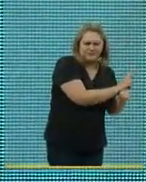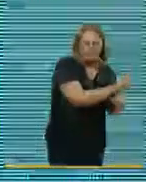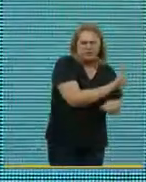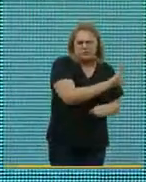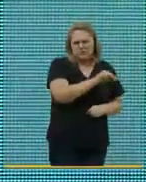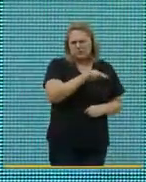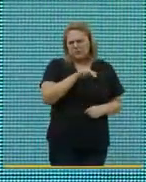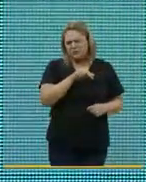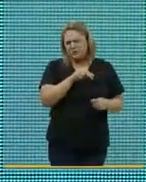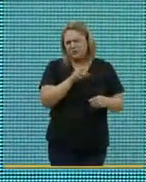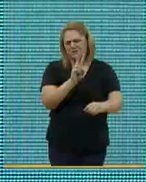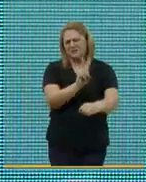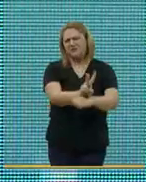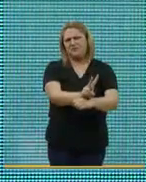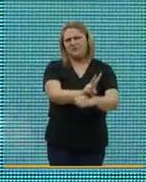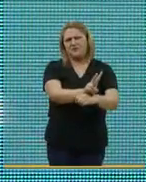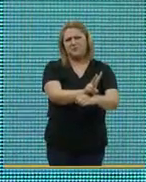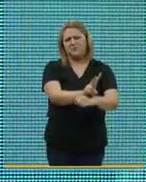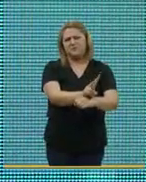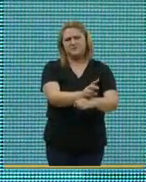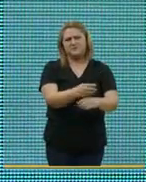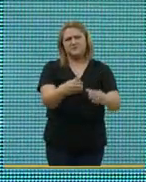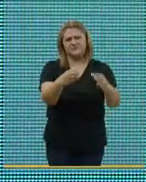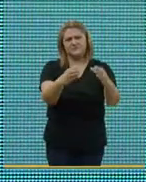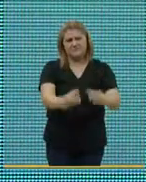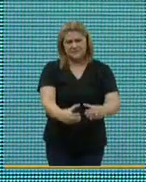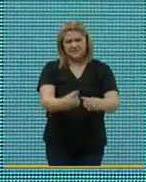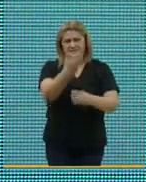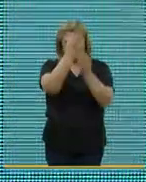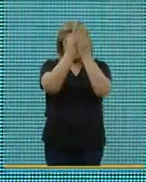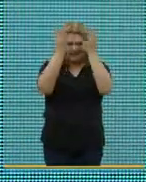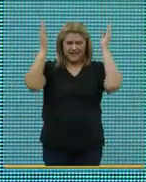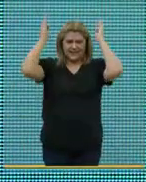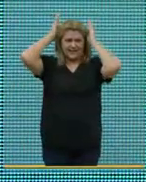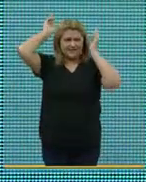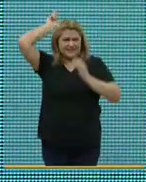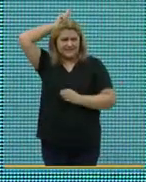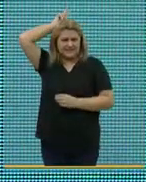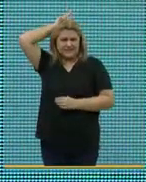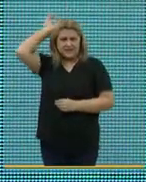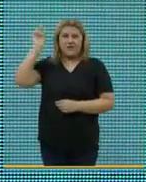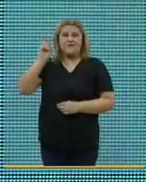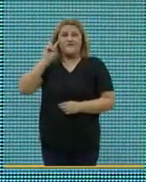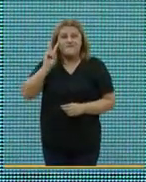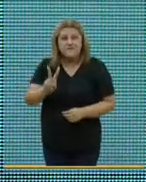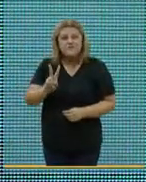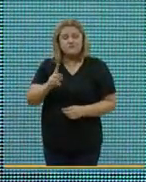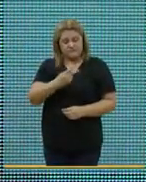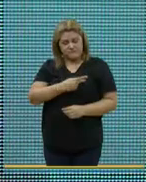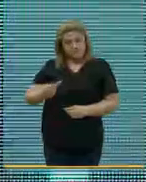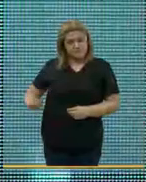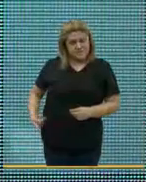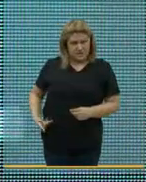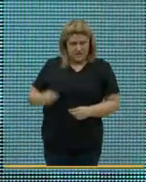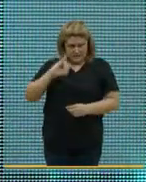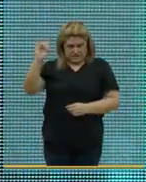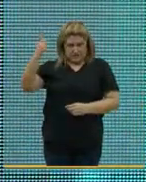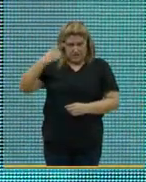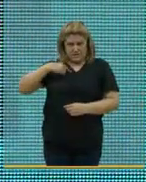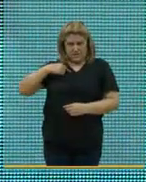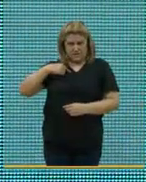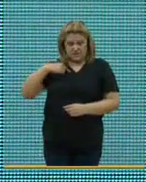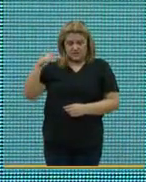uma terra indígena que fique como prerrogativa do presidente da república é isso que eu vou fazer o ordenamento territorial e